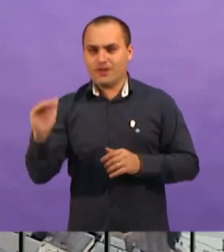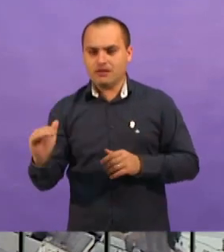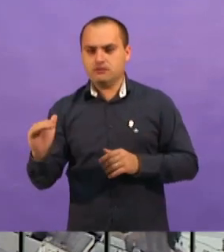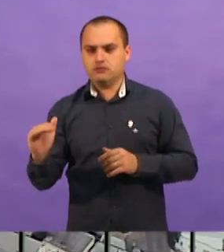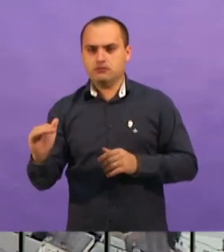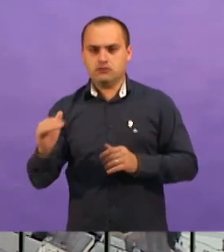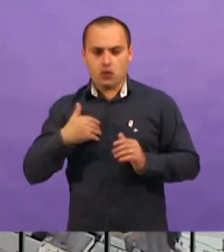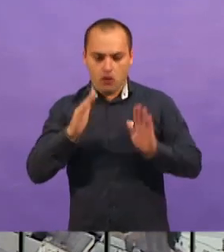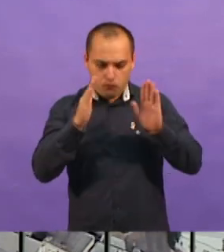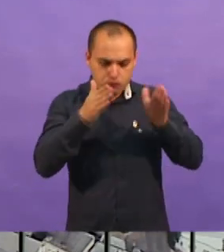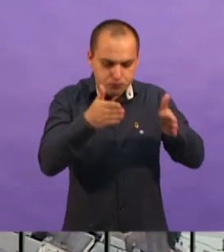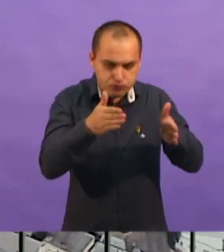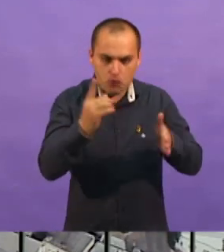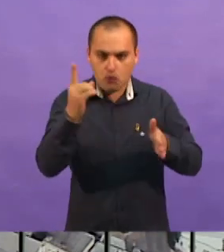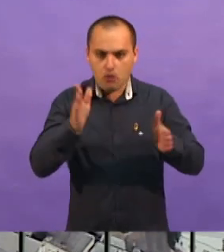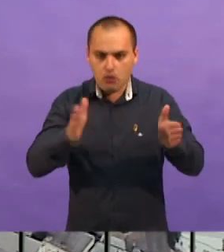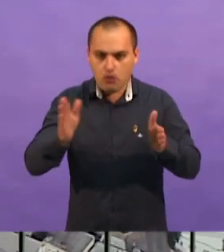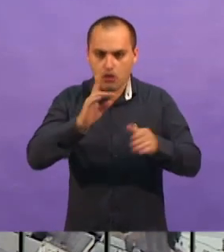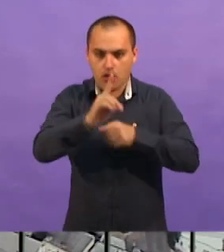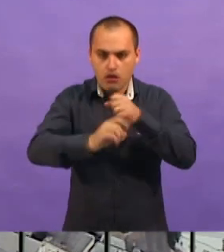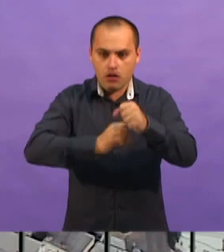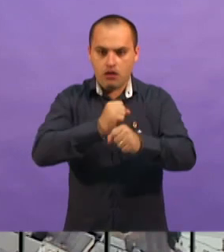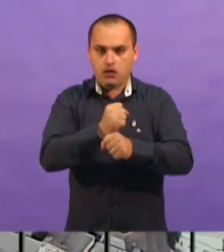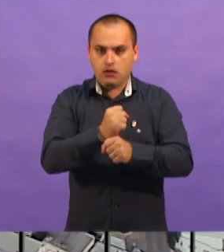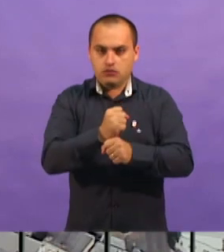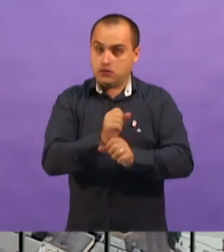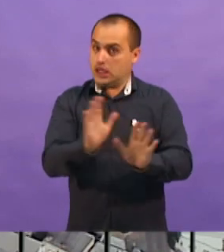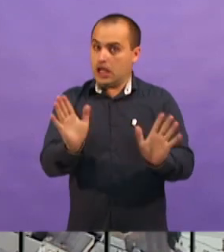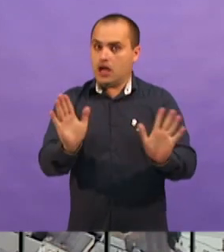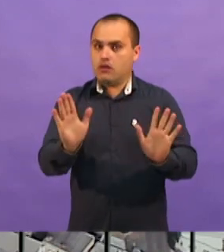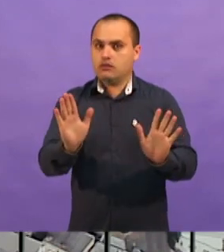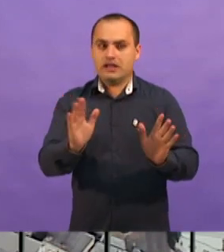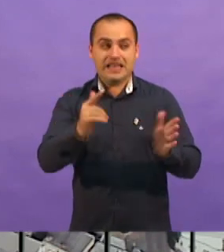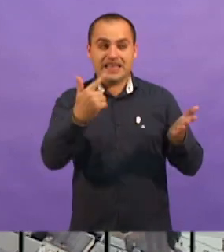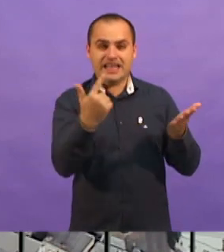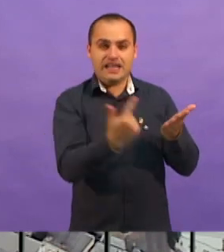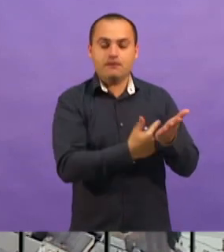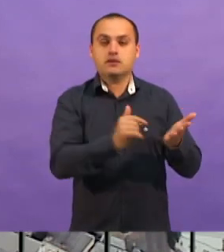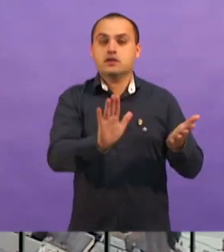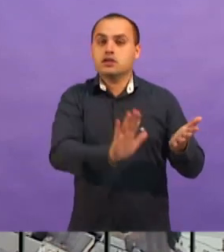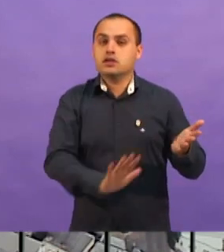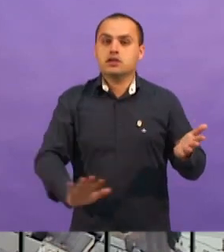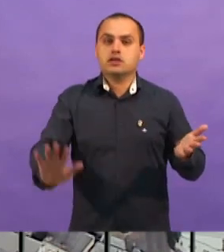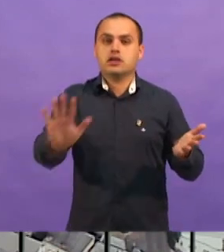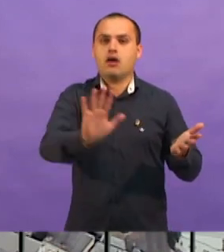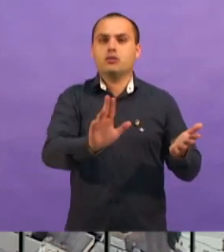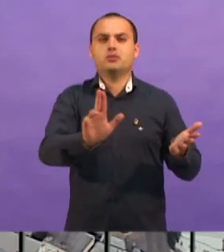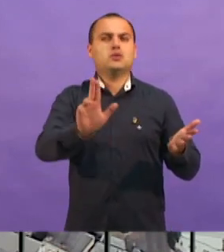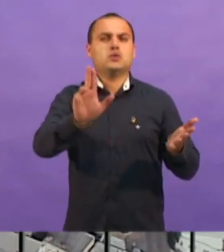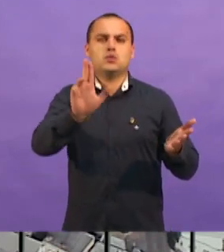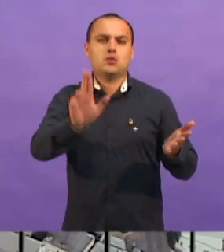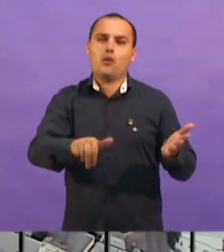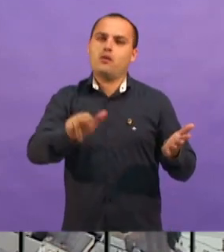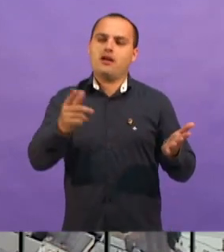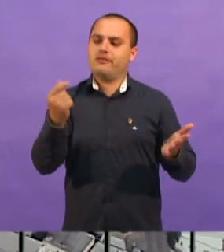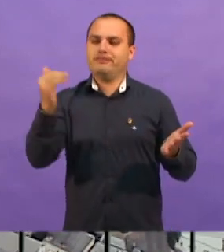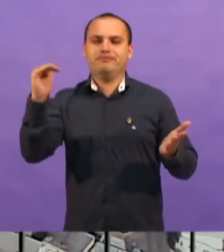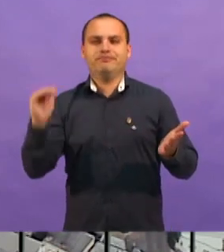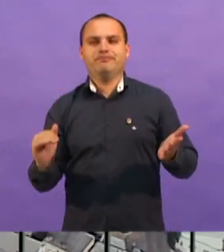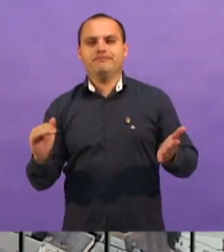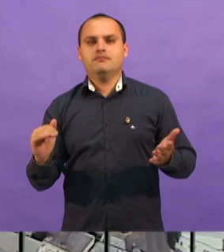né? Em termos geral, o livro, ele nunca foi barato. Você tem toda uma produção. Você